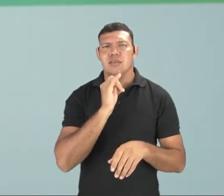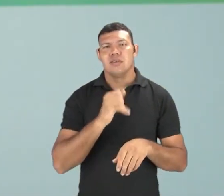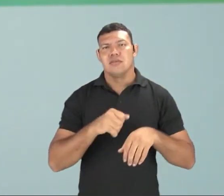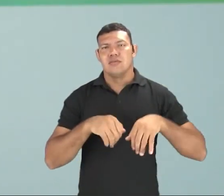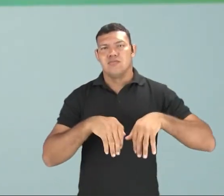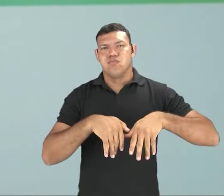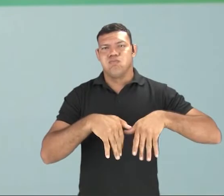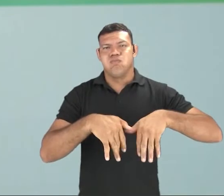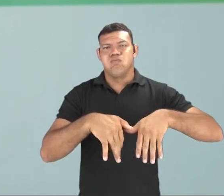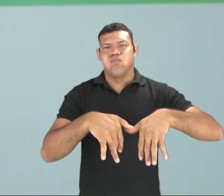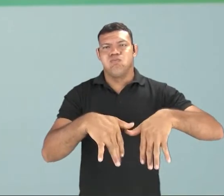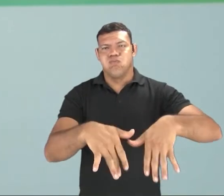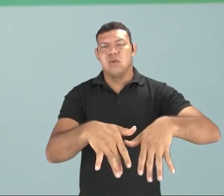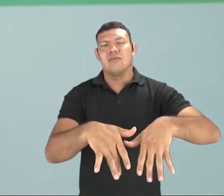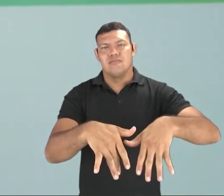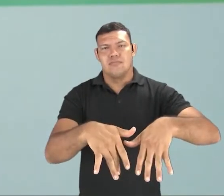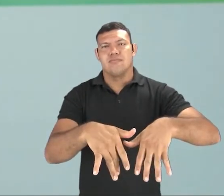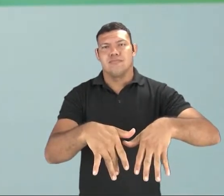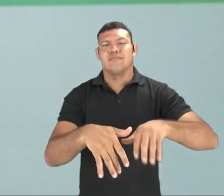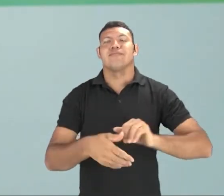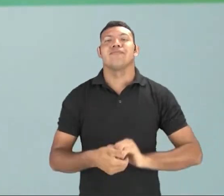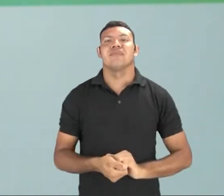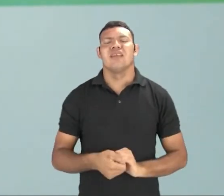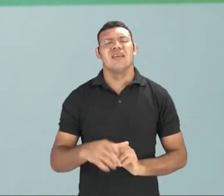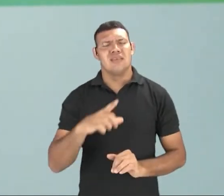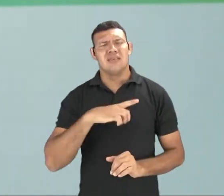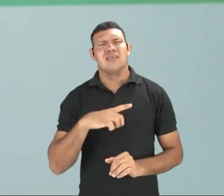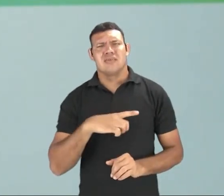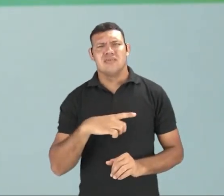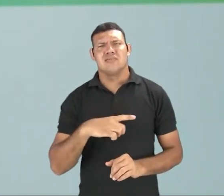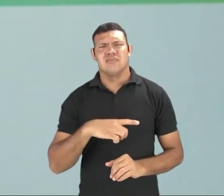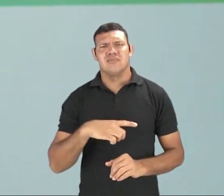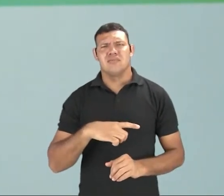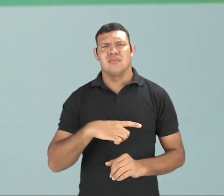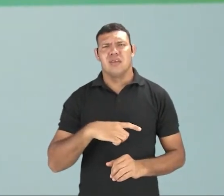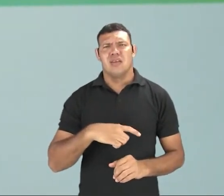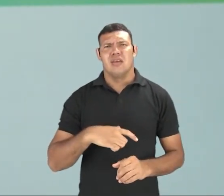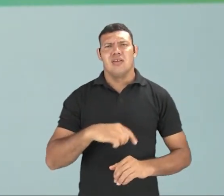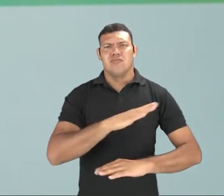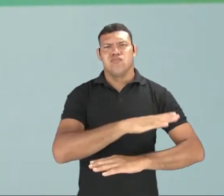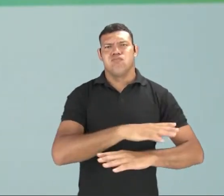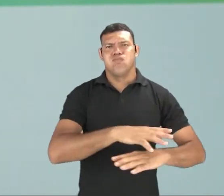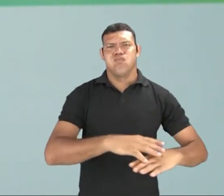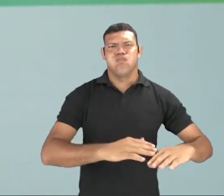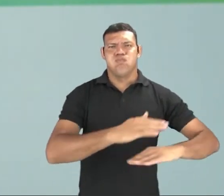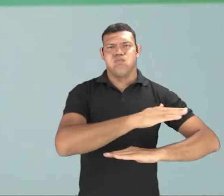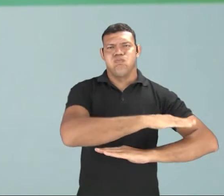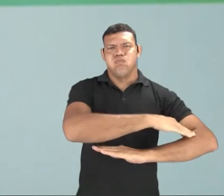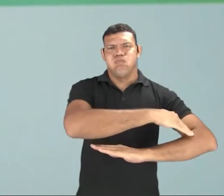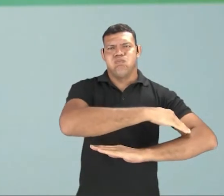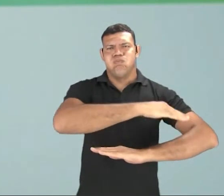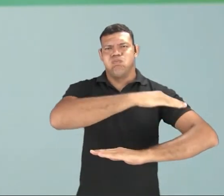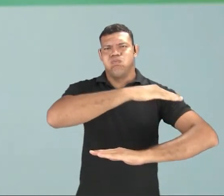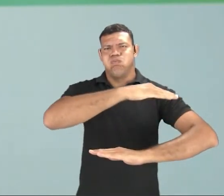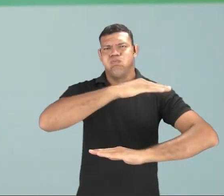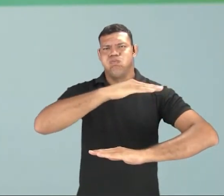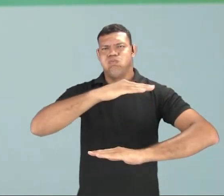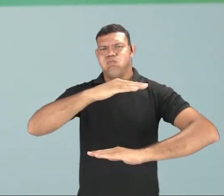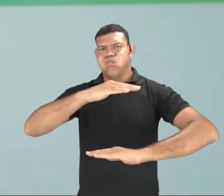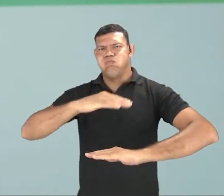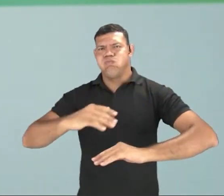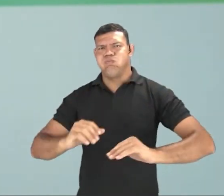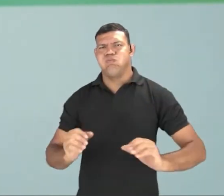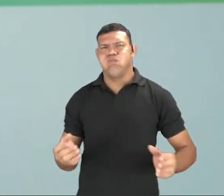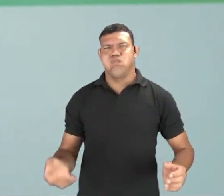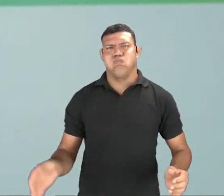esses materiais, eles realmente, eles ficam amontoados em lixo. Então, pode causar sérios danos, né,